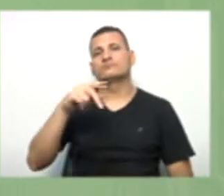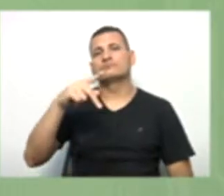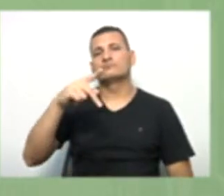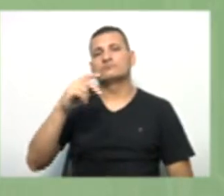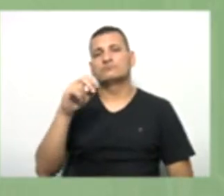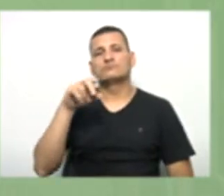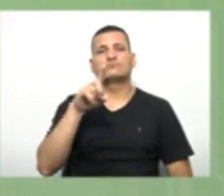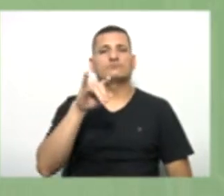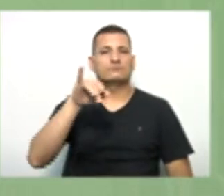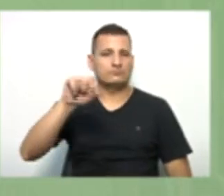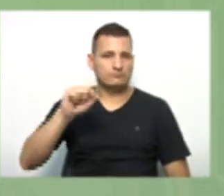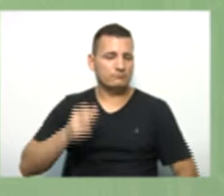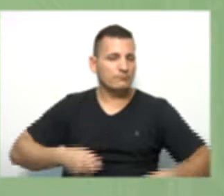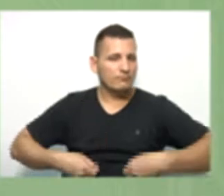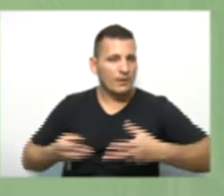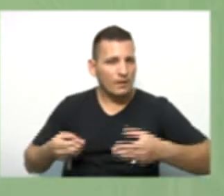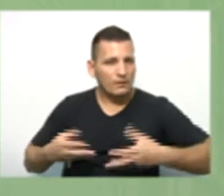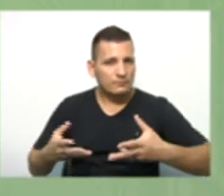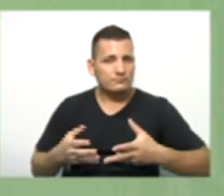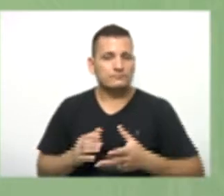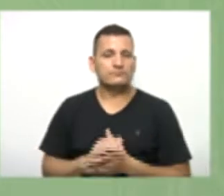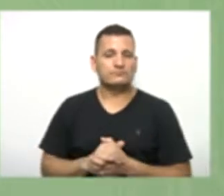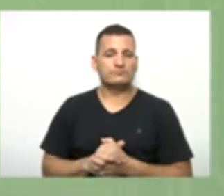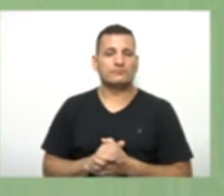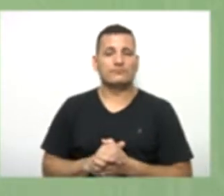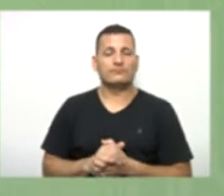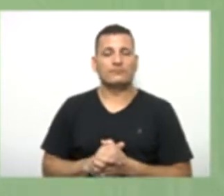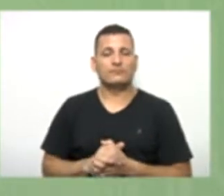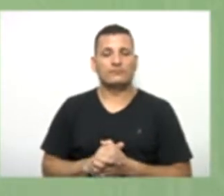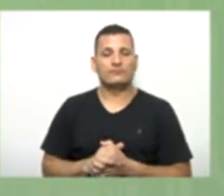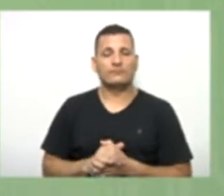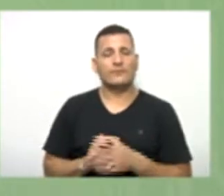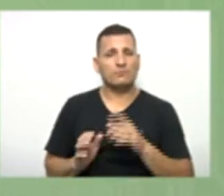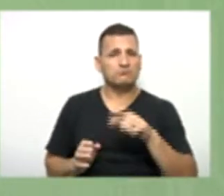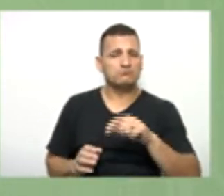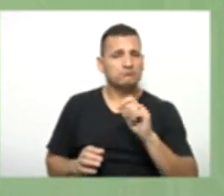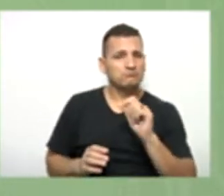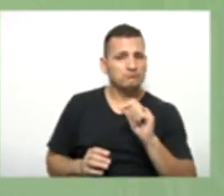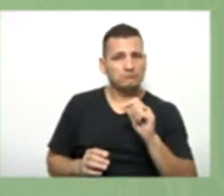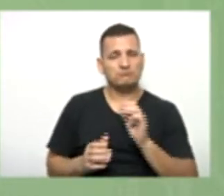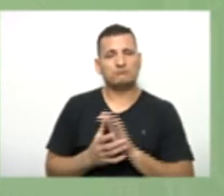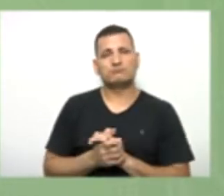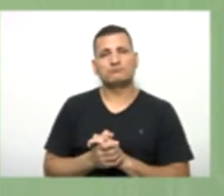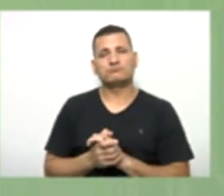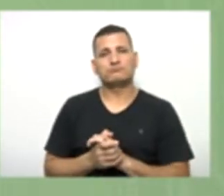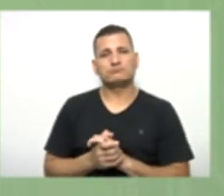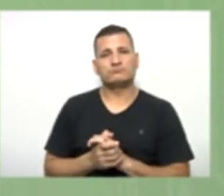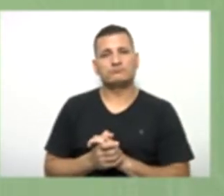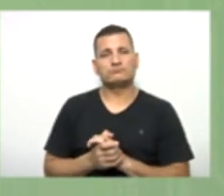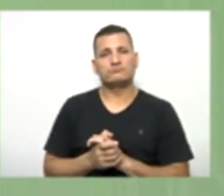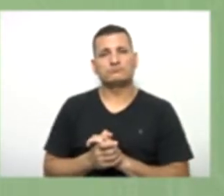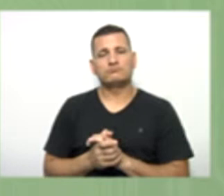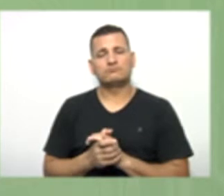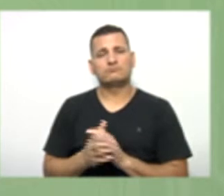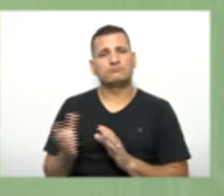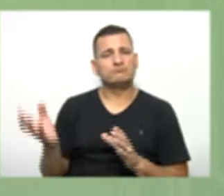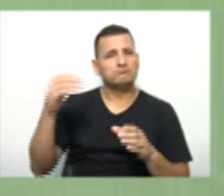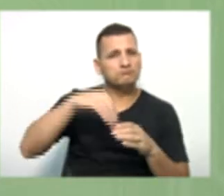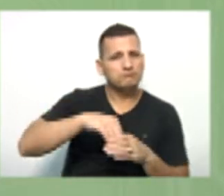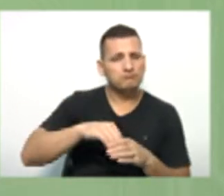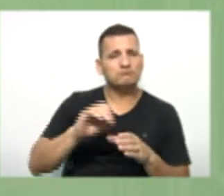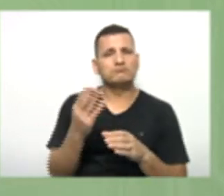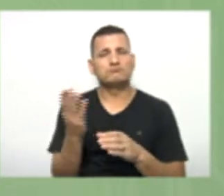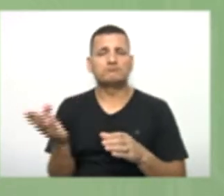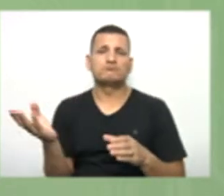São gastos incorridos para direta ou indiretamente gerar receitas, ingressos.